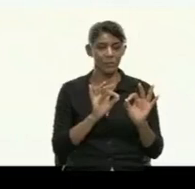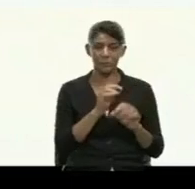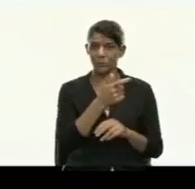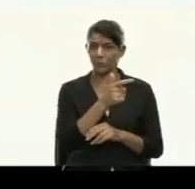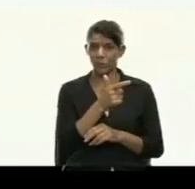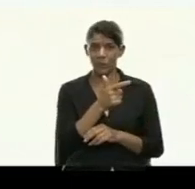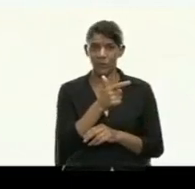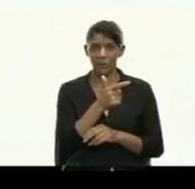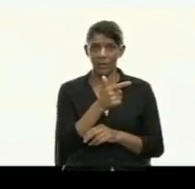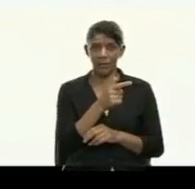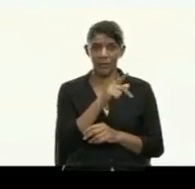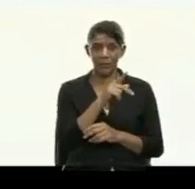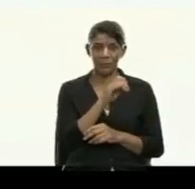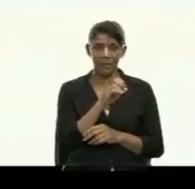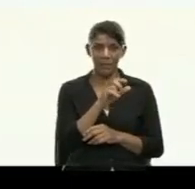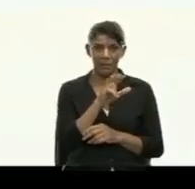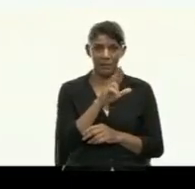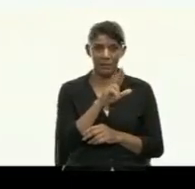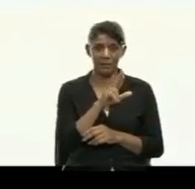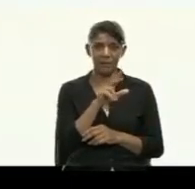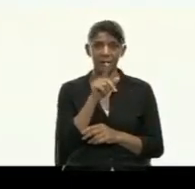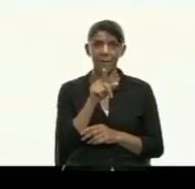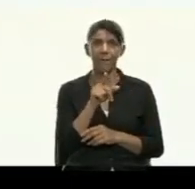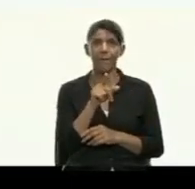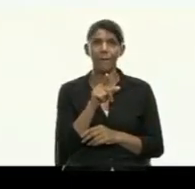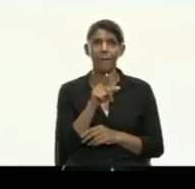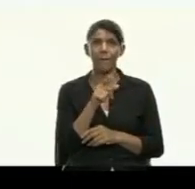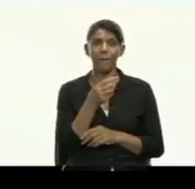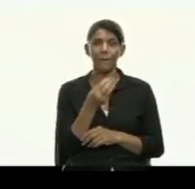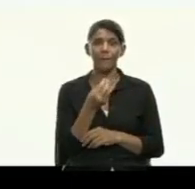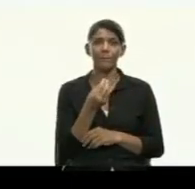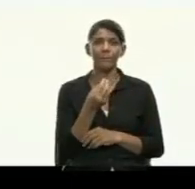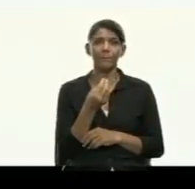ser um pilar com